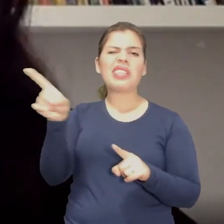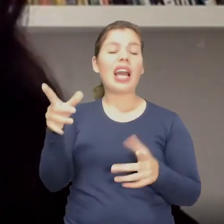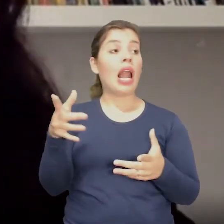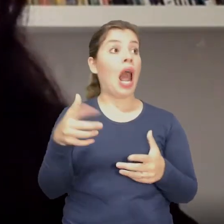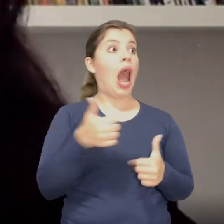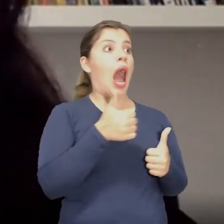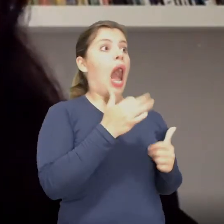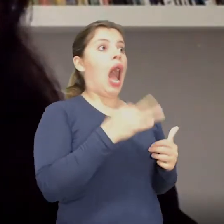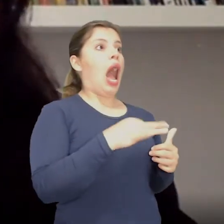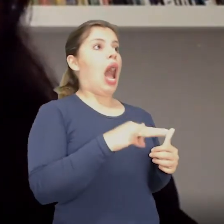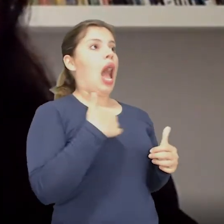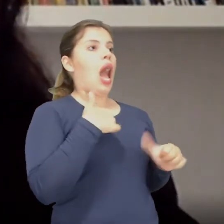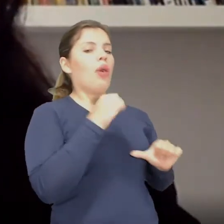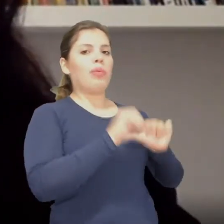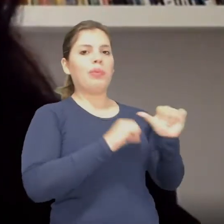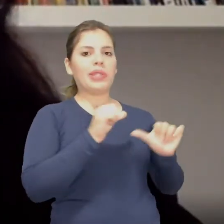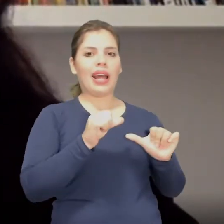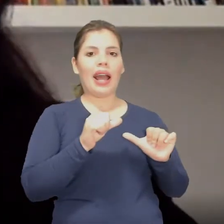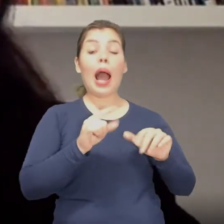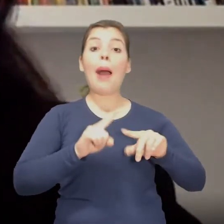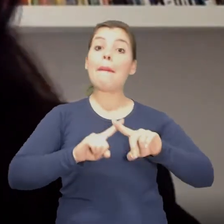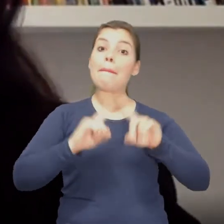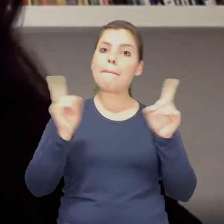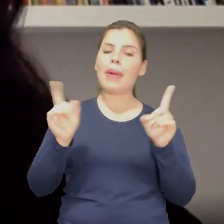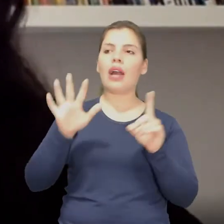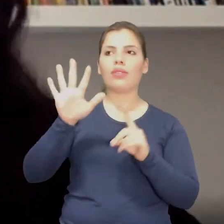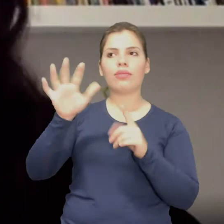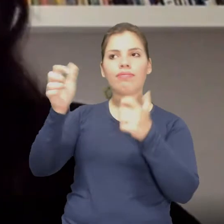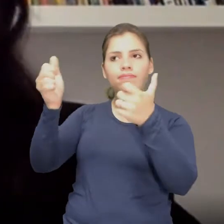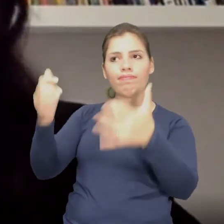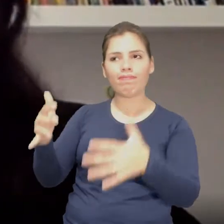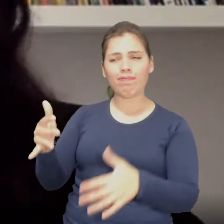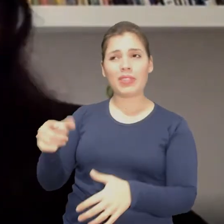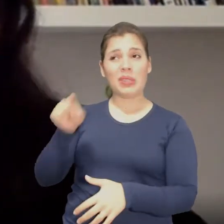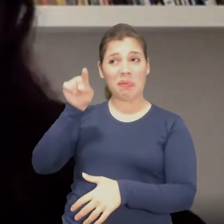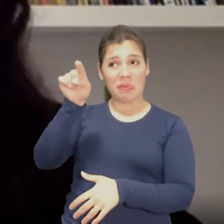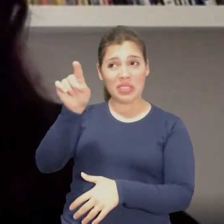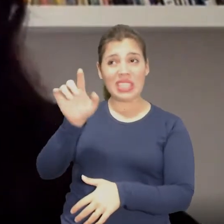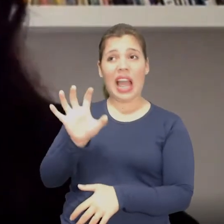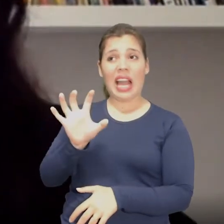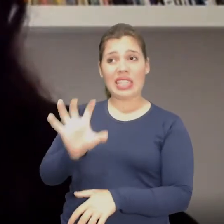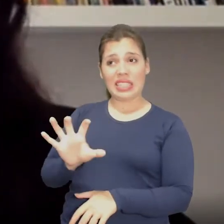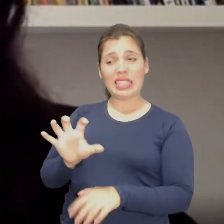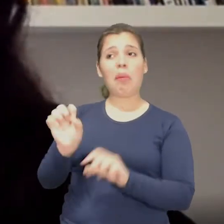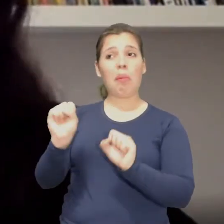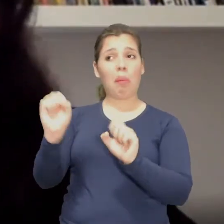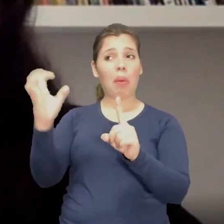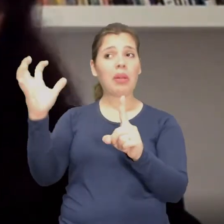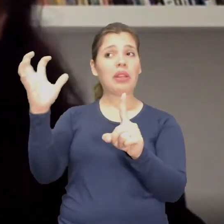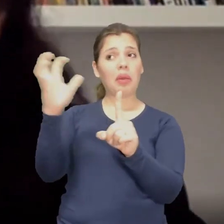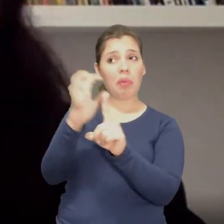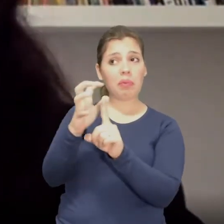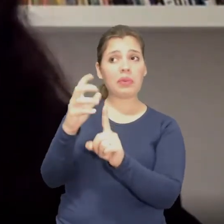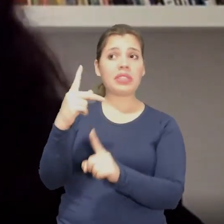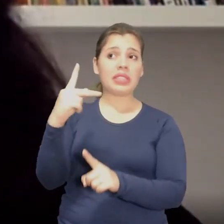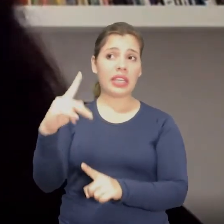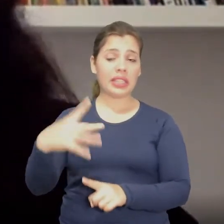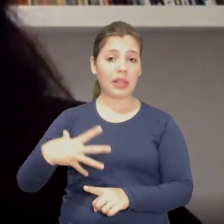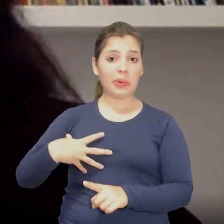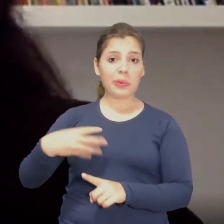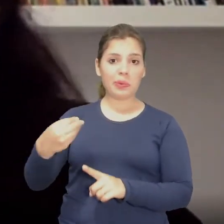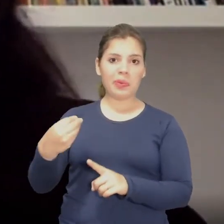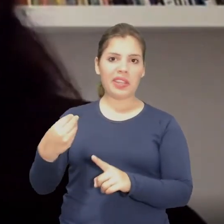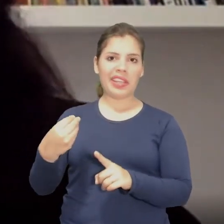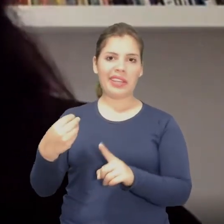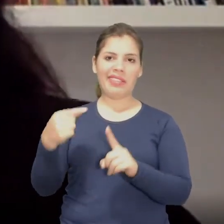mudar o comportamento, né? Mas quando a gente fala do impacto disso nos filhos, ou nas pessoas, que geralmente são as